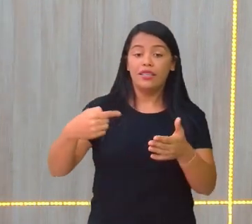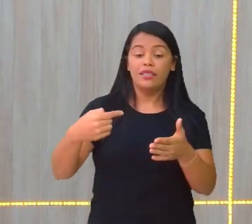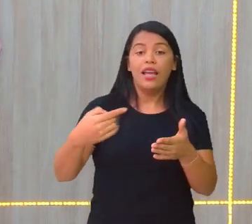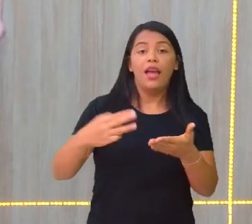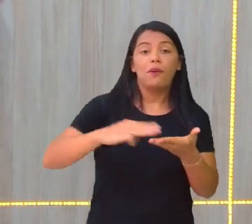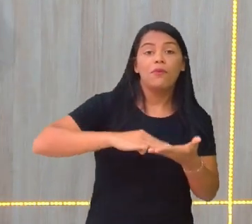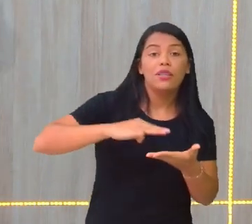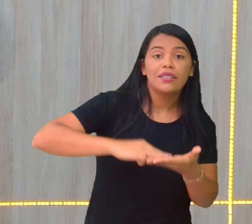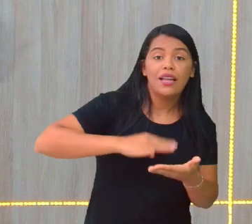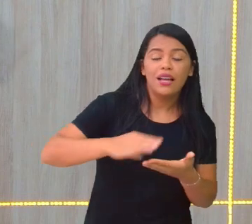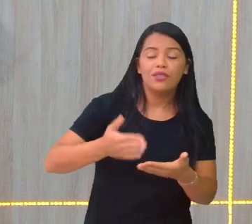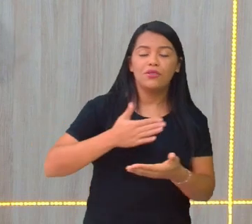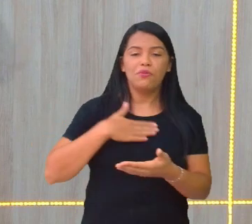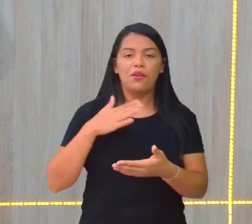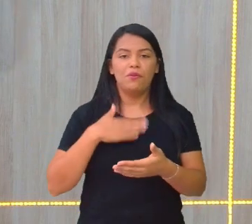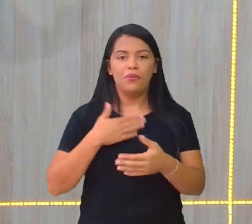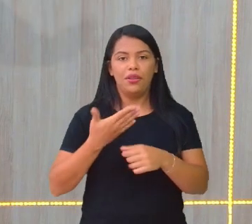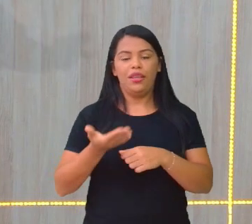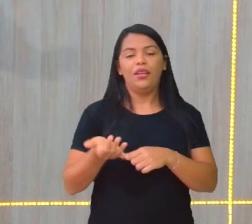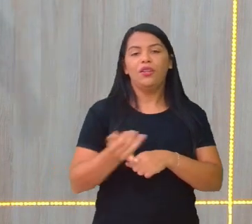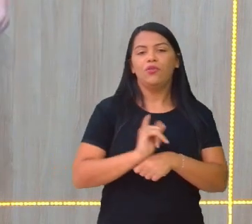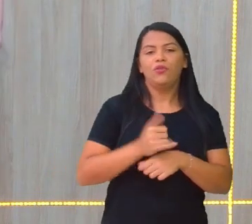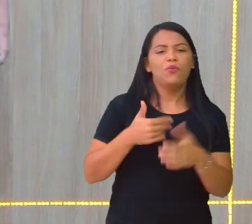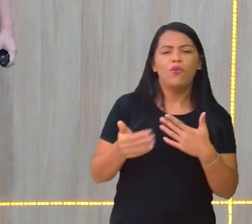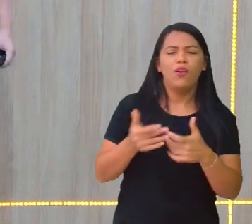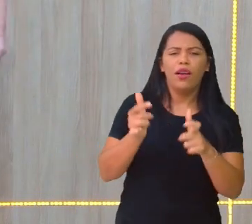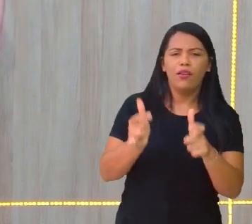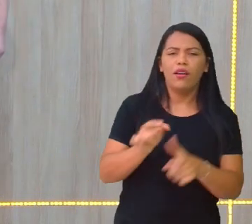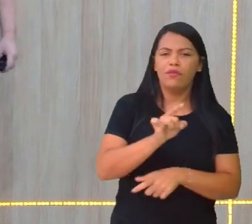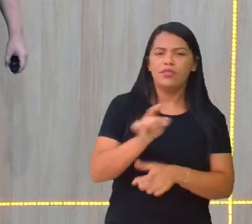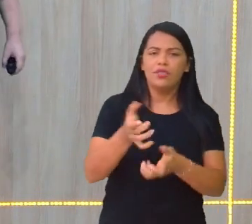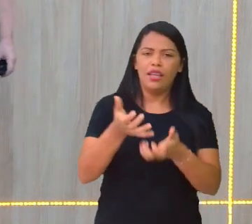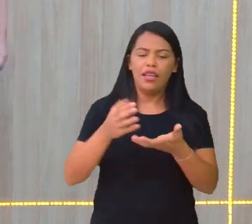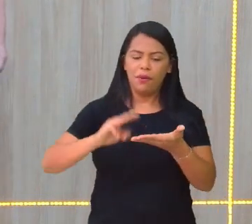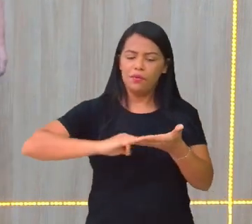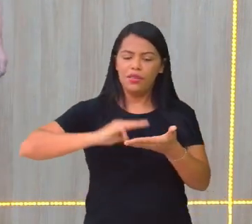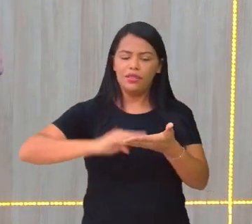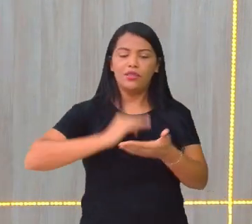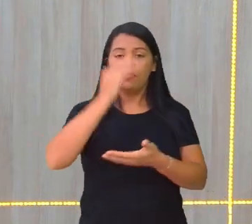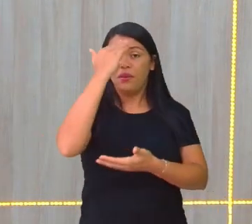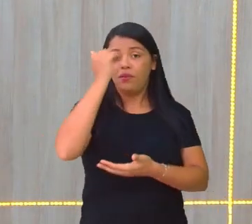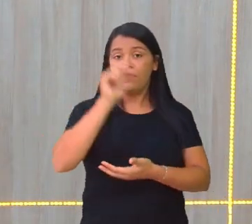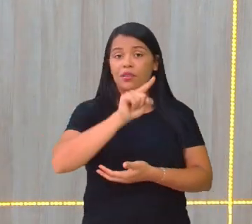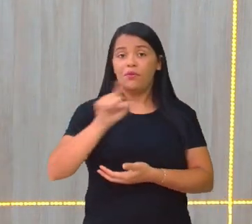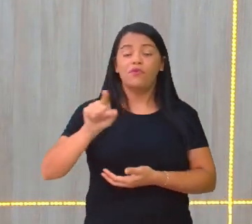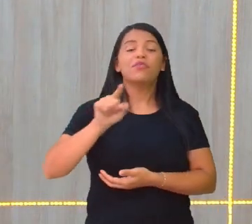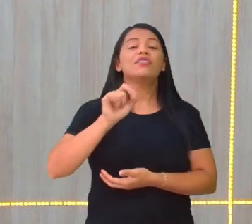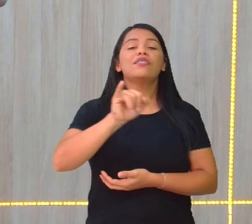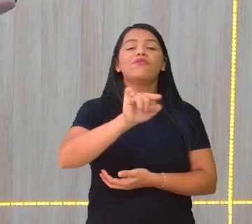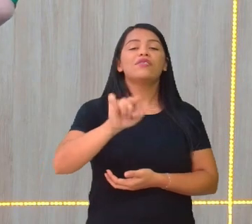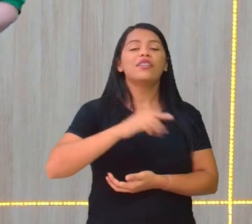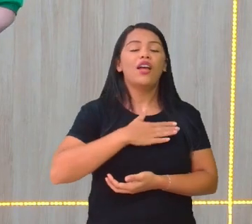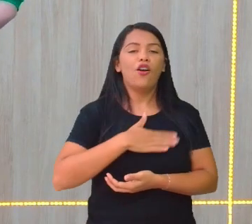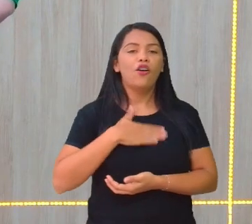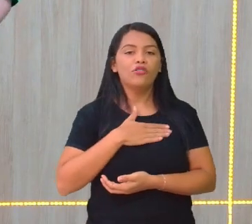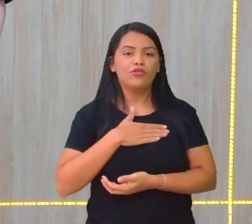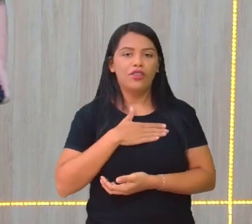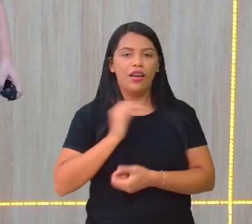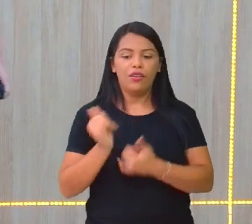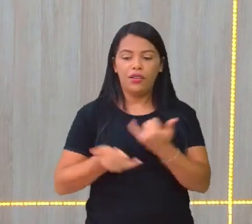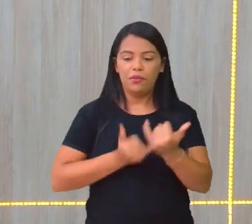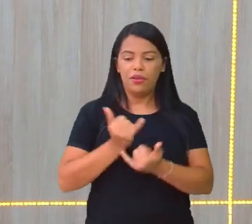no YouTube, aonde vocês quiserem. Manda mensagem para eu saber se vocês não acharam que realmente é